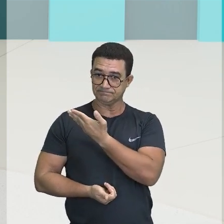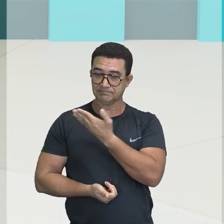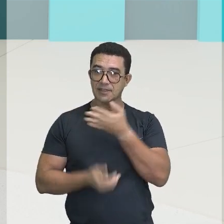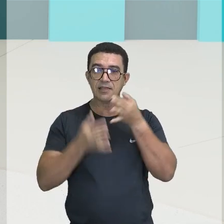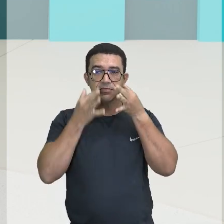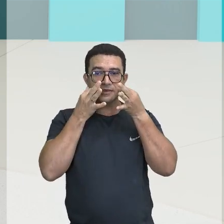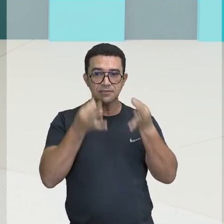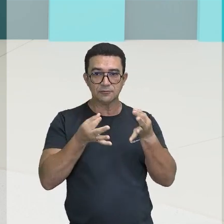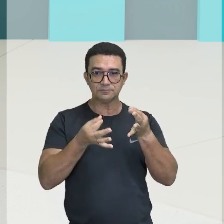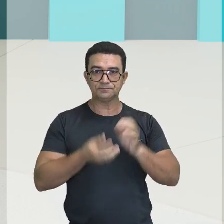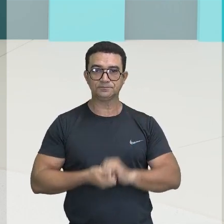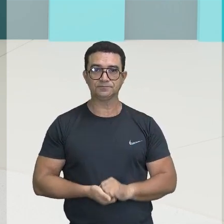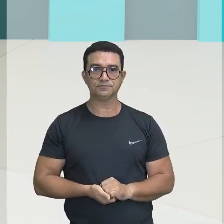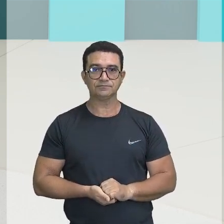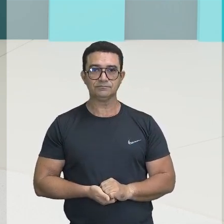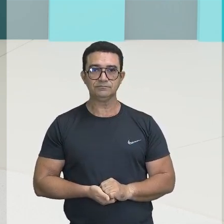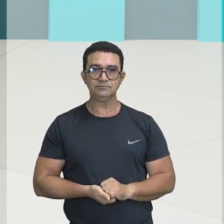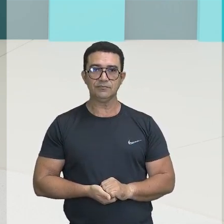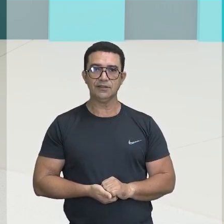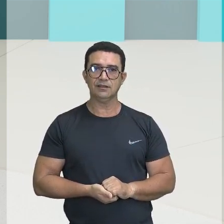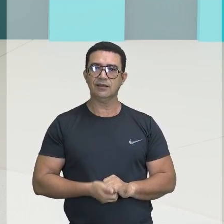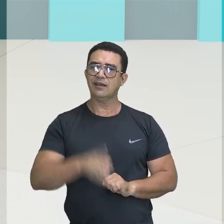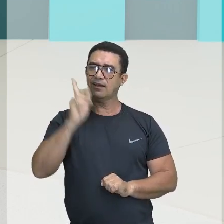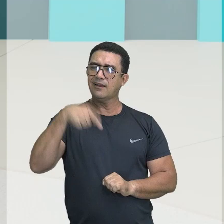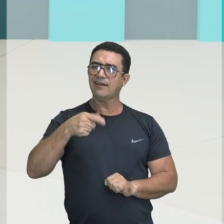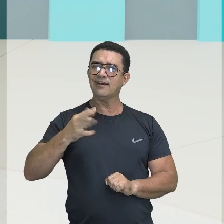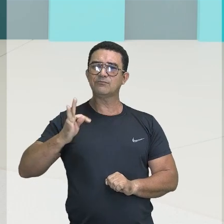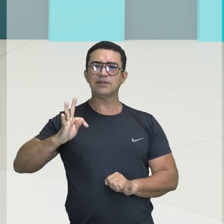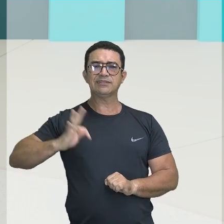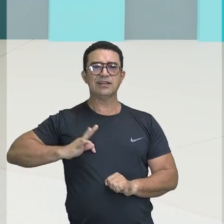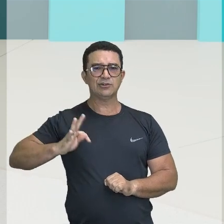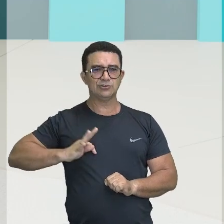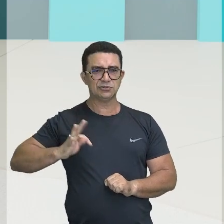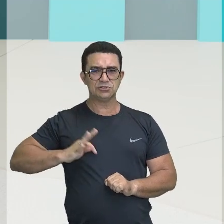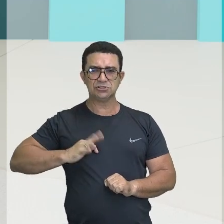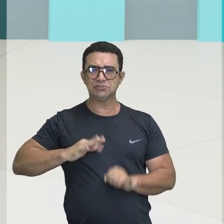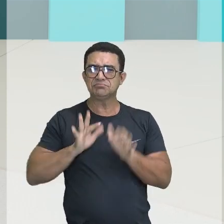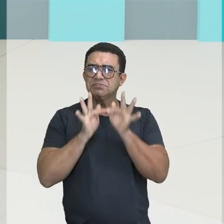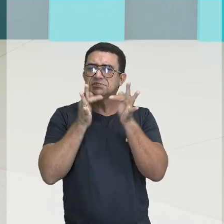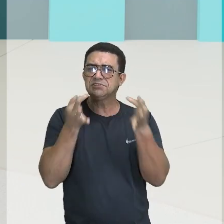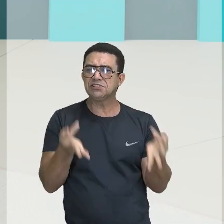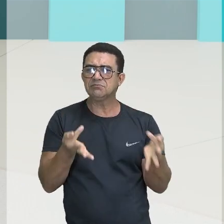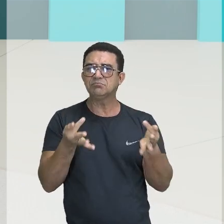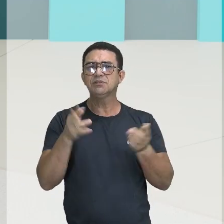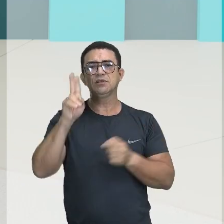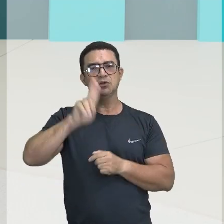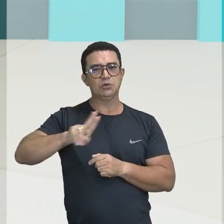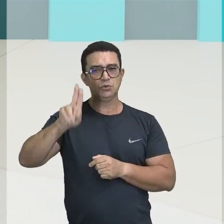Era uma tecnologia muito peculiar que utilizava já